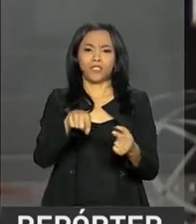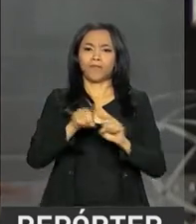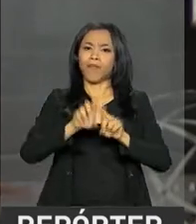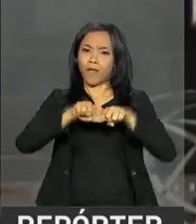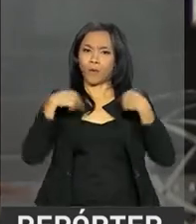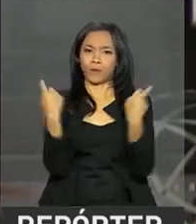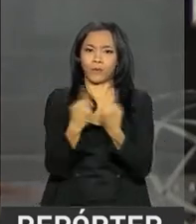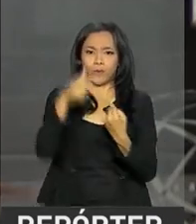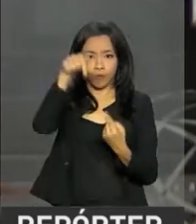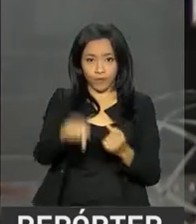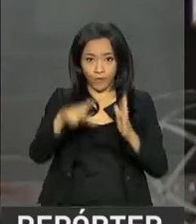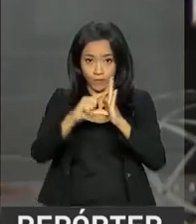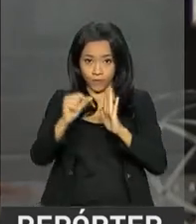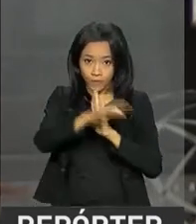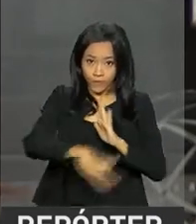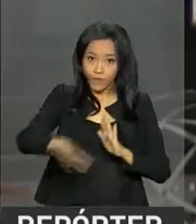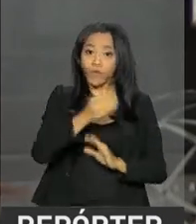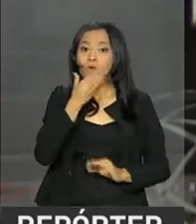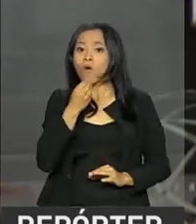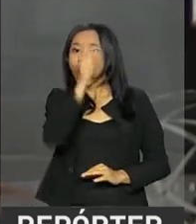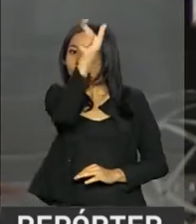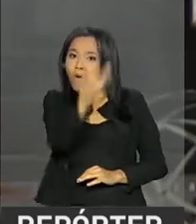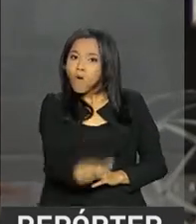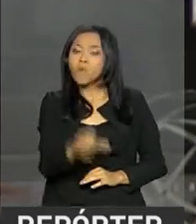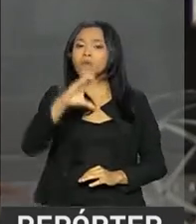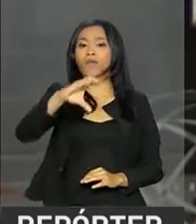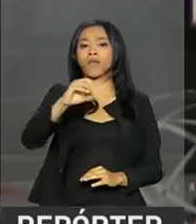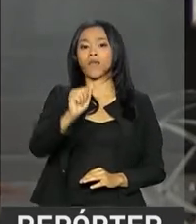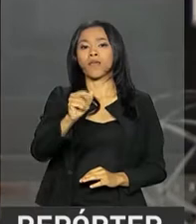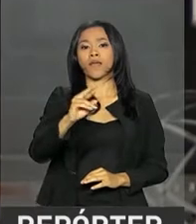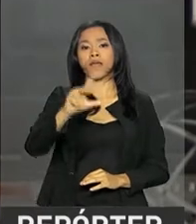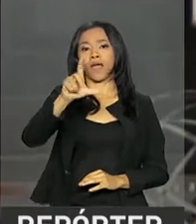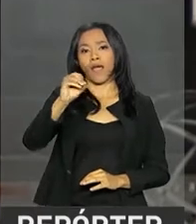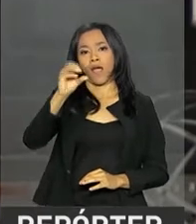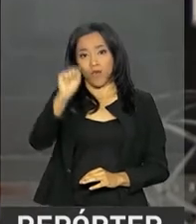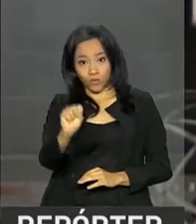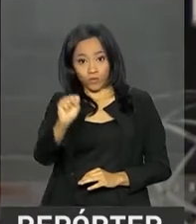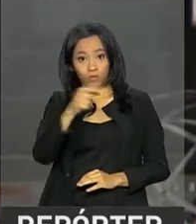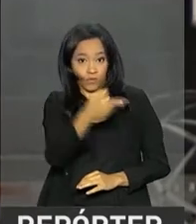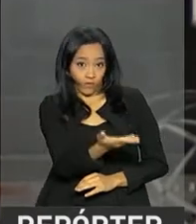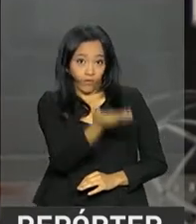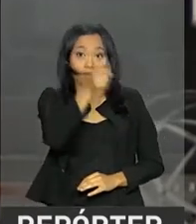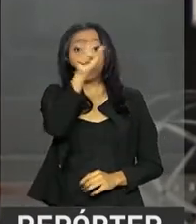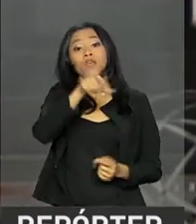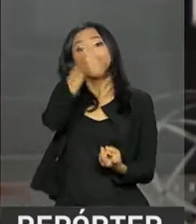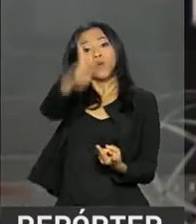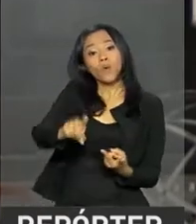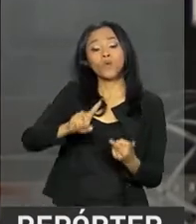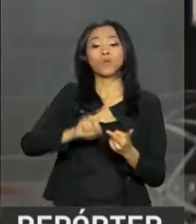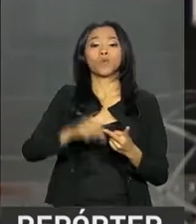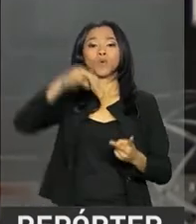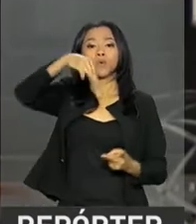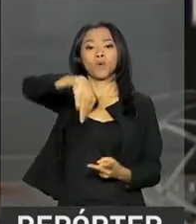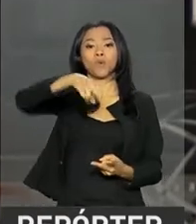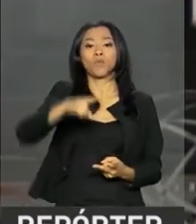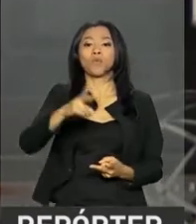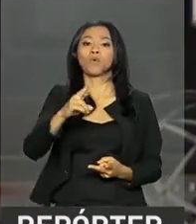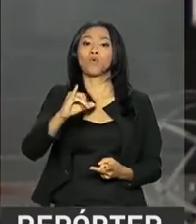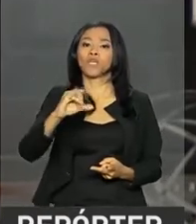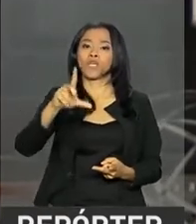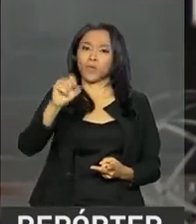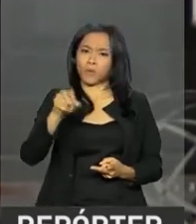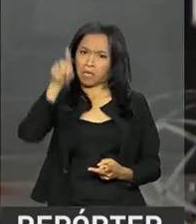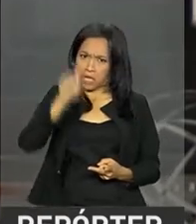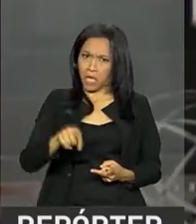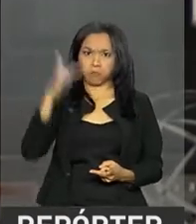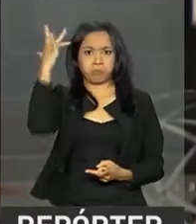Palácio do Planalto com Carlos Alfonso D'Albuquerque, CEO global da Valid, e Murilo de Aragão, cientista